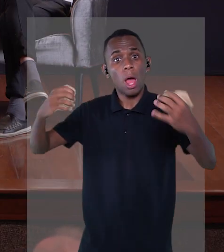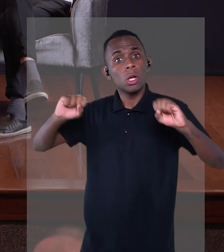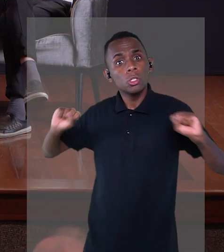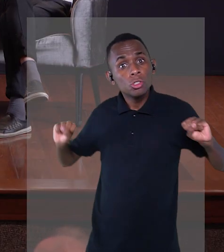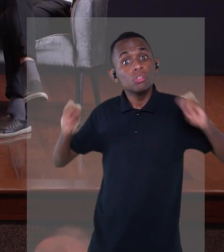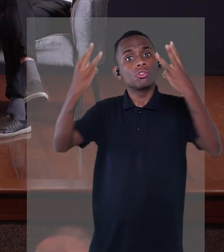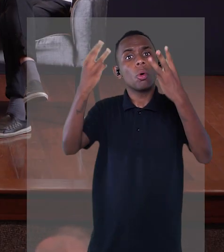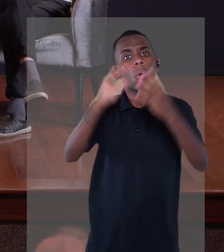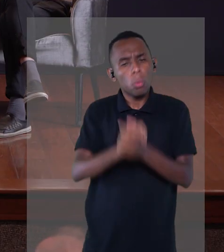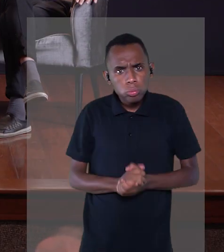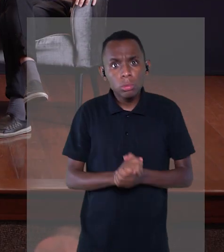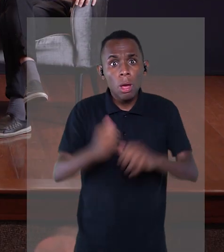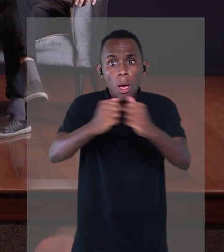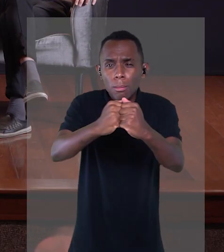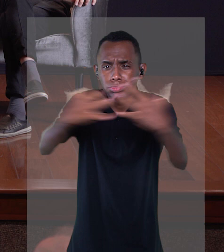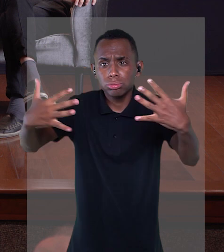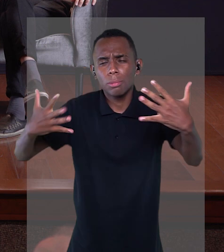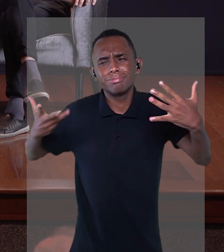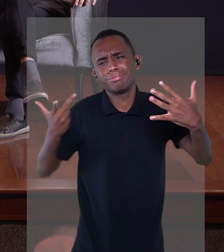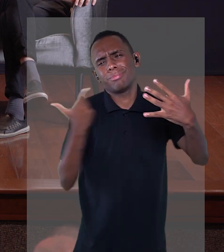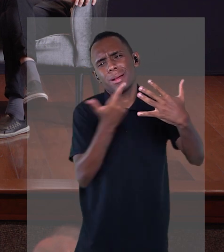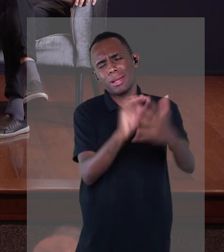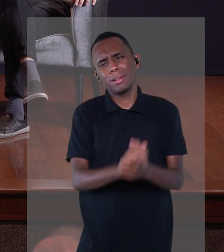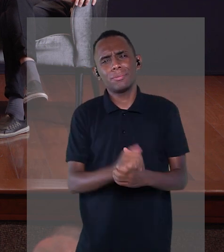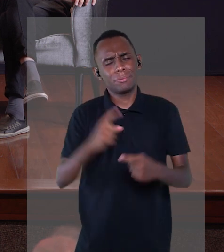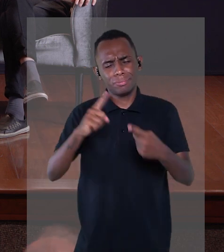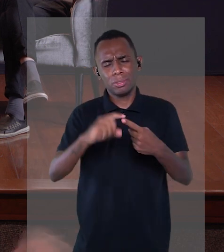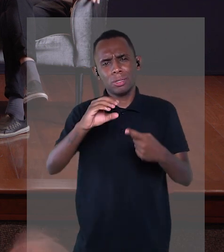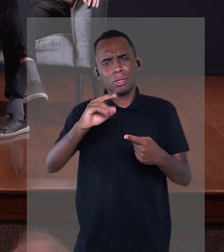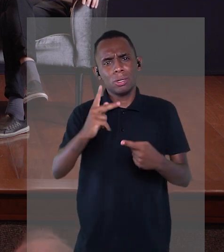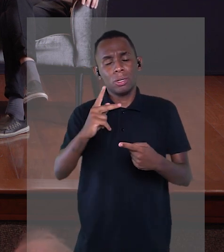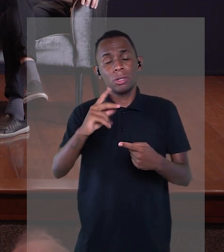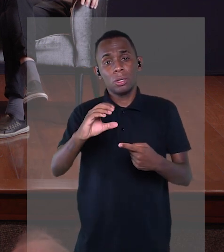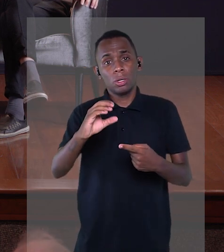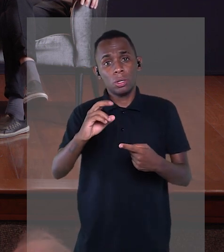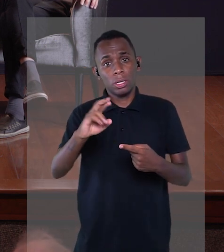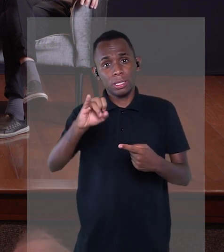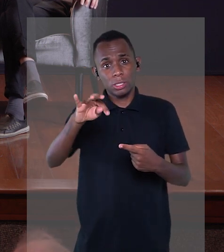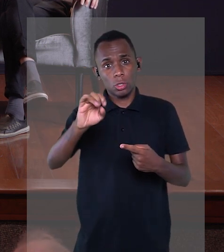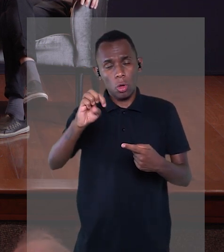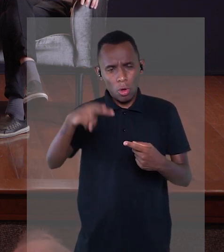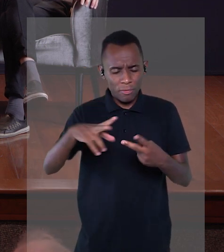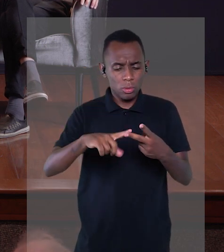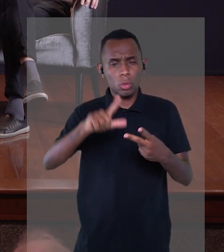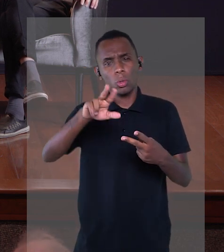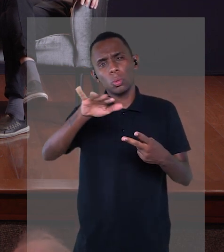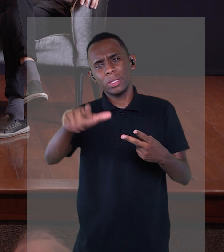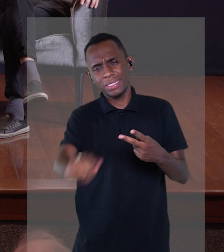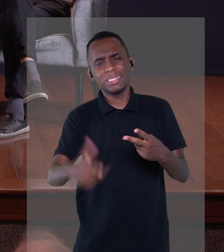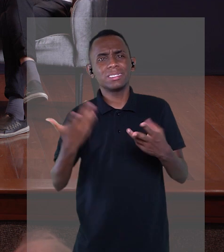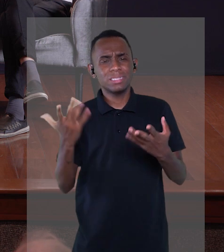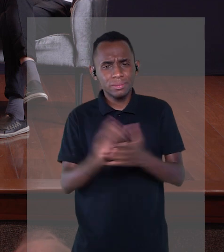foi maravilhoso. Foi e um lindo. público Sim, lindo. Tava o Cristóvão Teza, estava o Luiz Rufato. Luiz Rufato. E o Ondiá